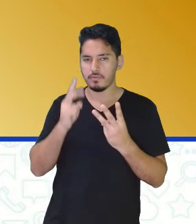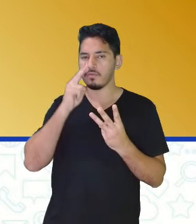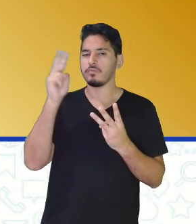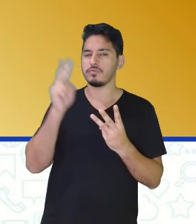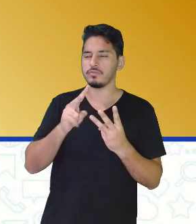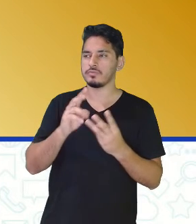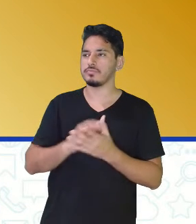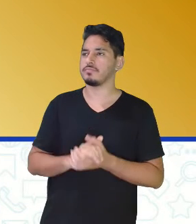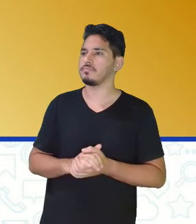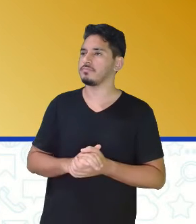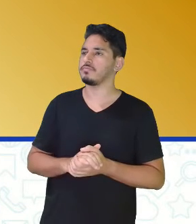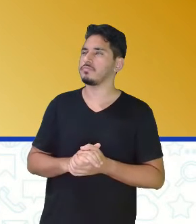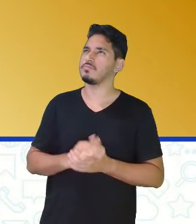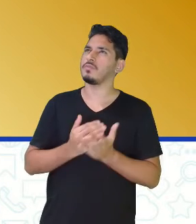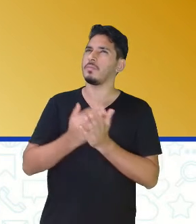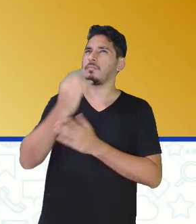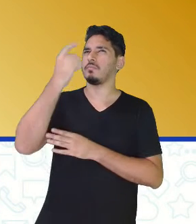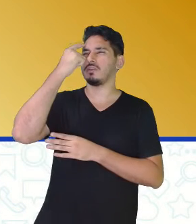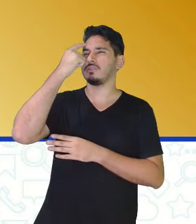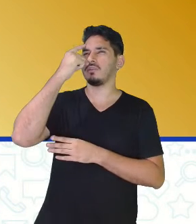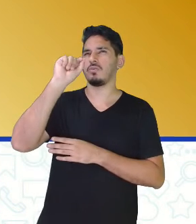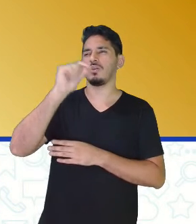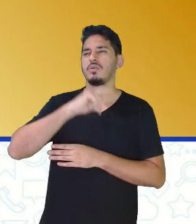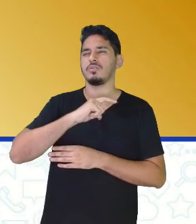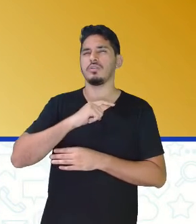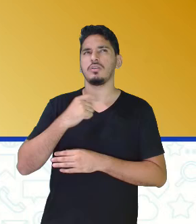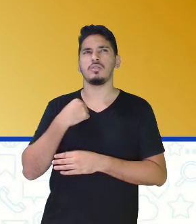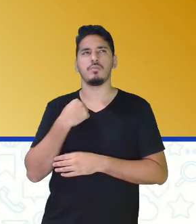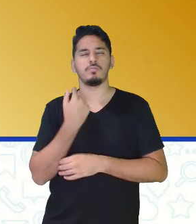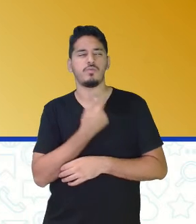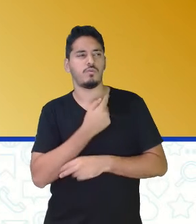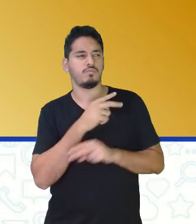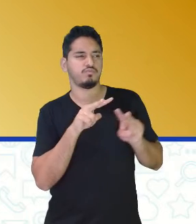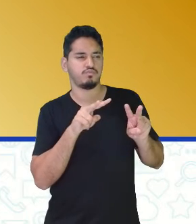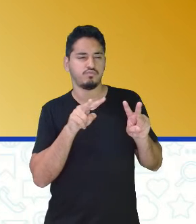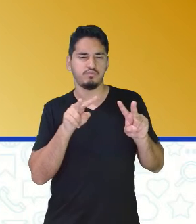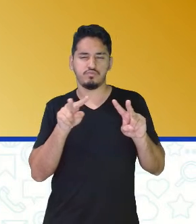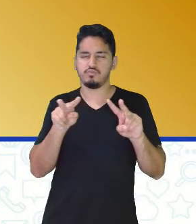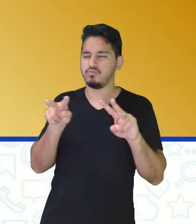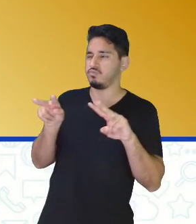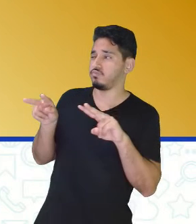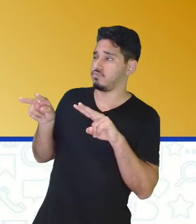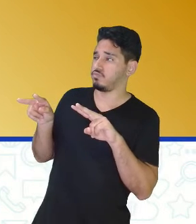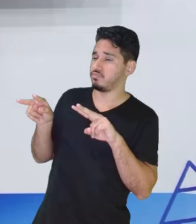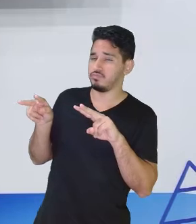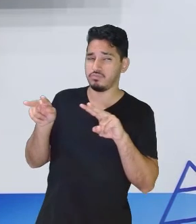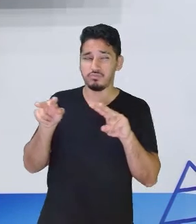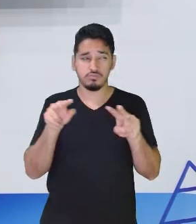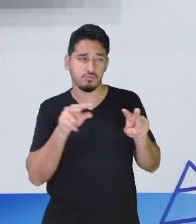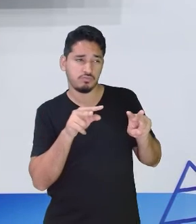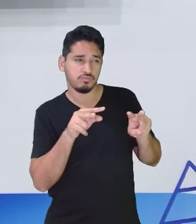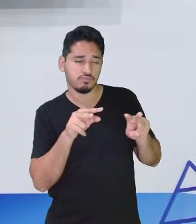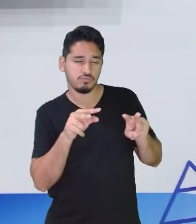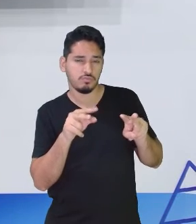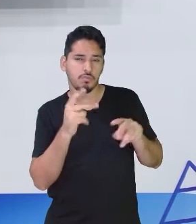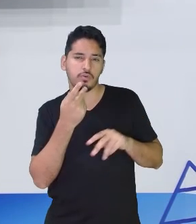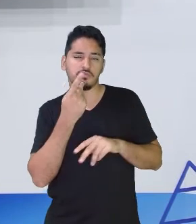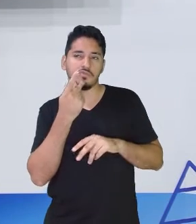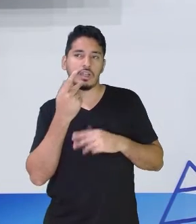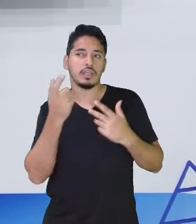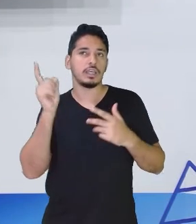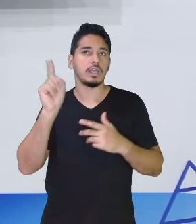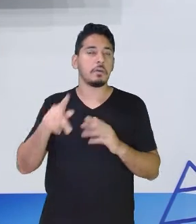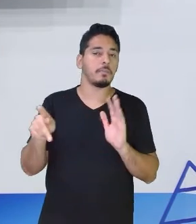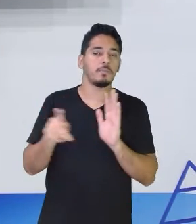Então, começando aí a pensar, o que é que eu tenho aqui em minha volta? Que eu posso dizer que a matéria-prima é de origem